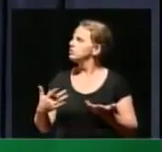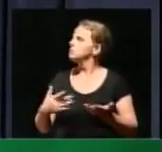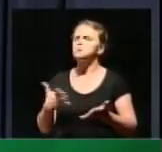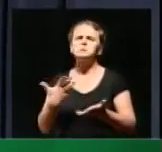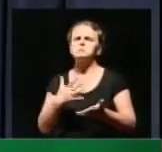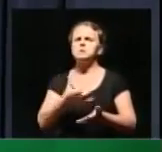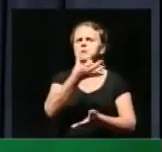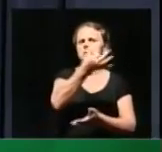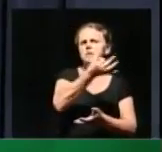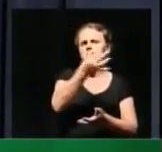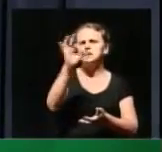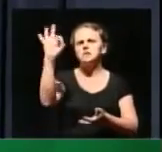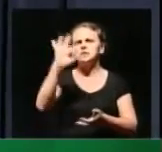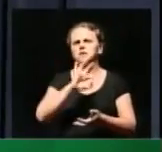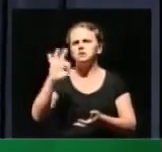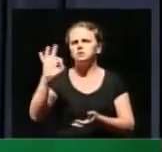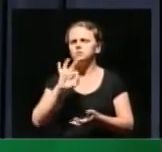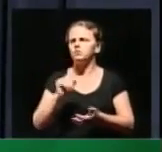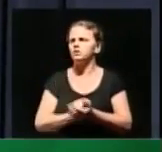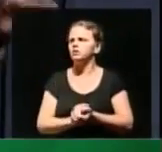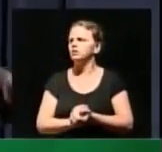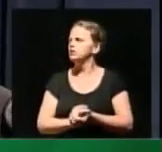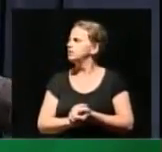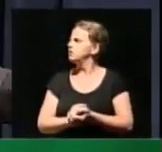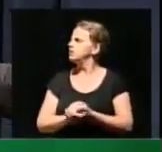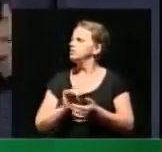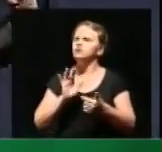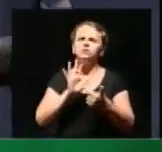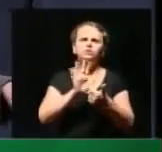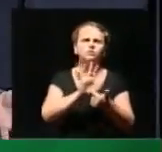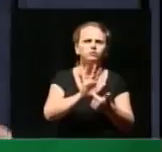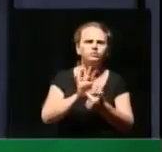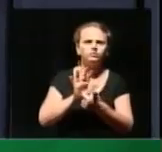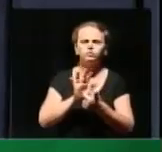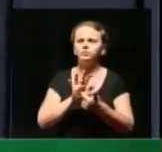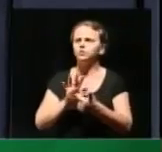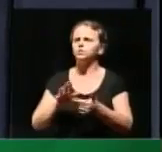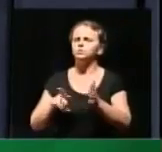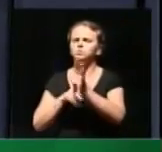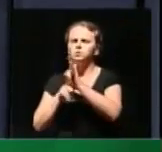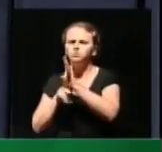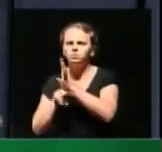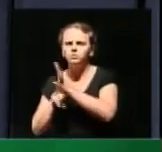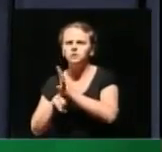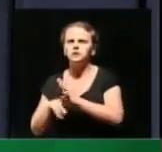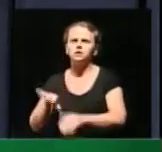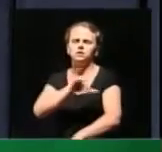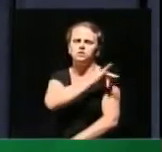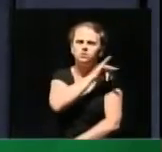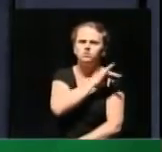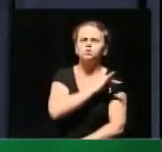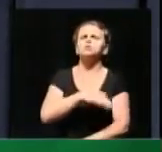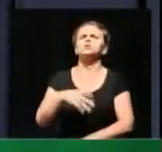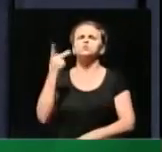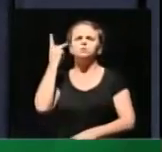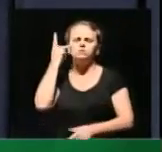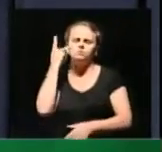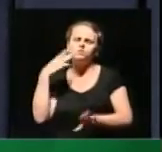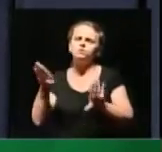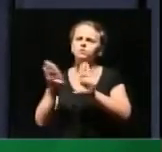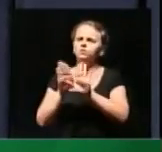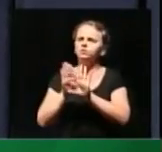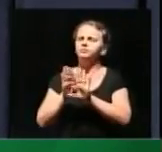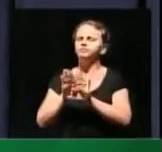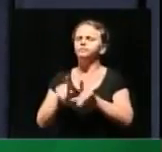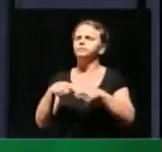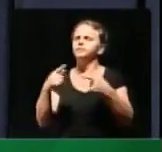60%. A profilaxia pré-exposição, que foi testada aqui no Brasil, teve um estudo no Rio de Janeiro e São Paulo, né, mas ela não